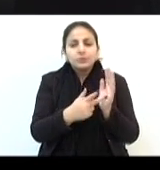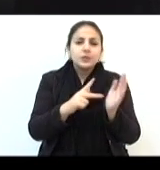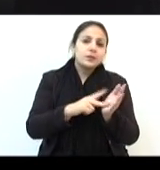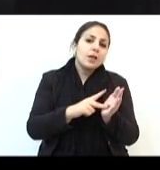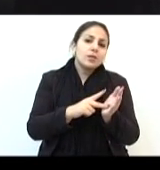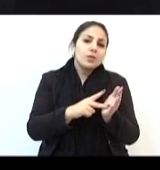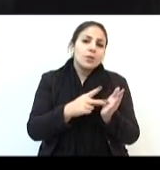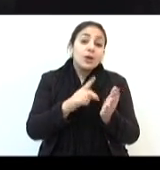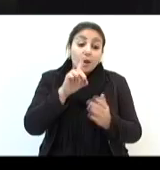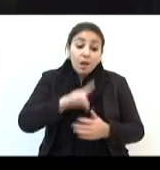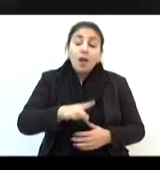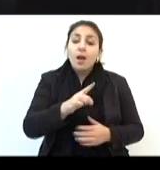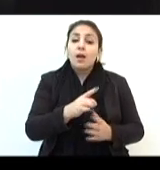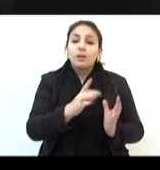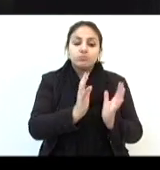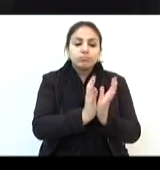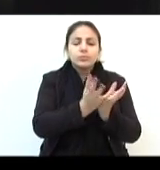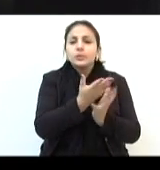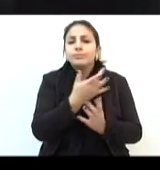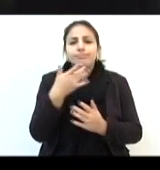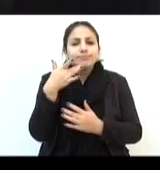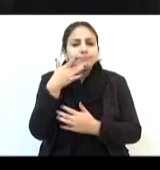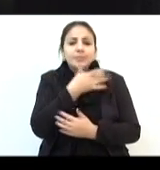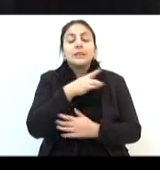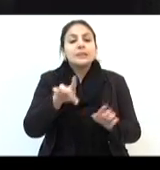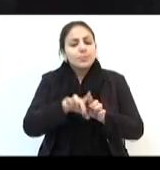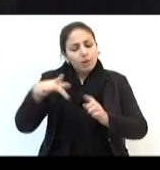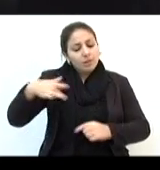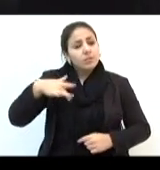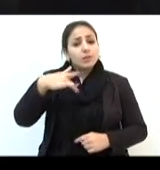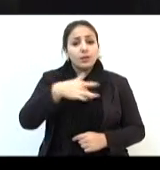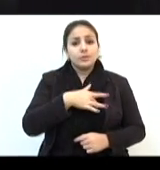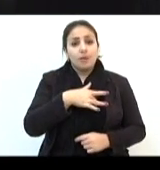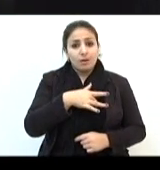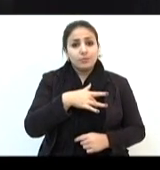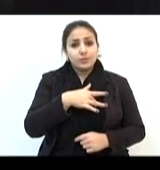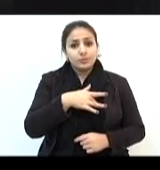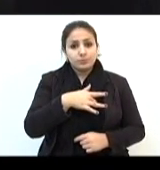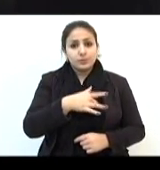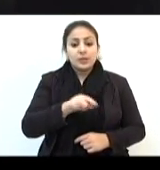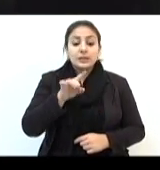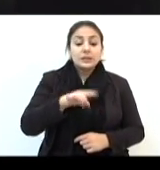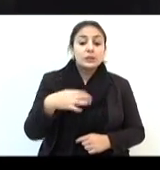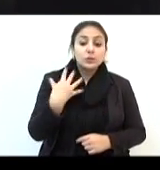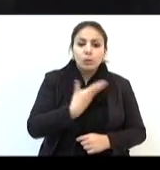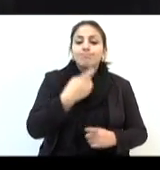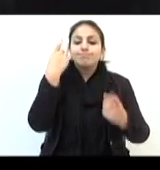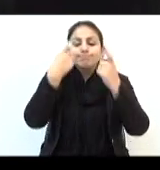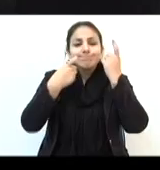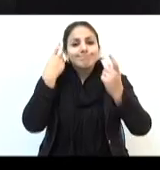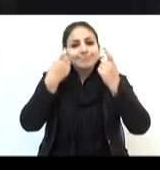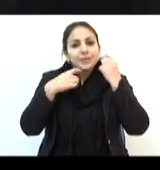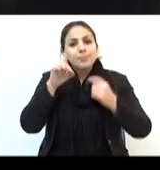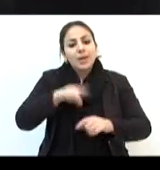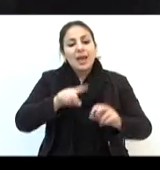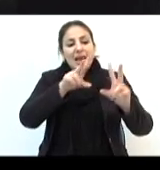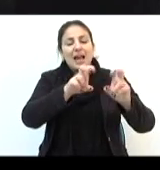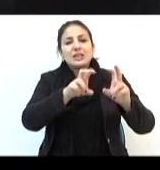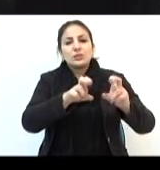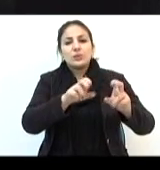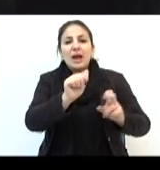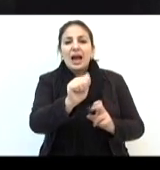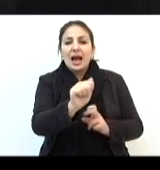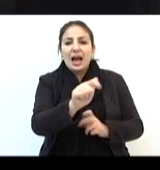sentido de que são alimentos gostosos e são alimentos saudáveis. Que pese, Ana, que ainda temos uma preocupação que é a questão